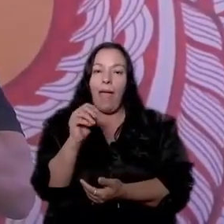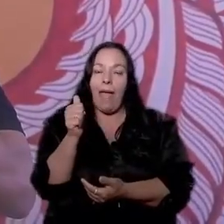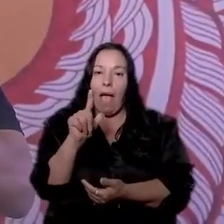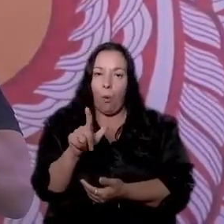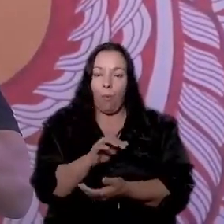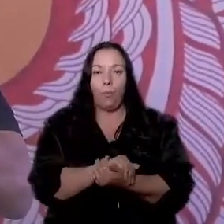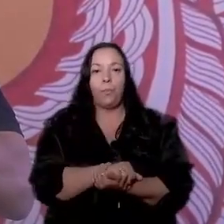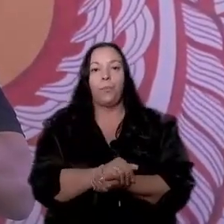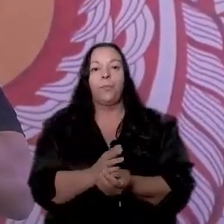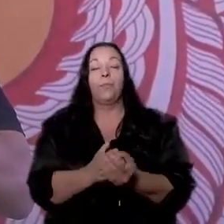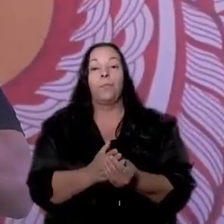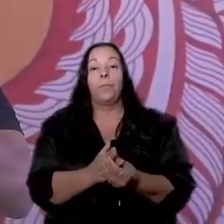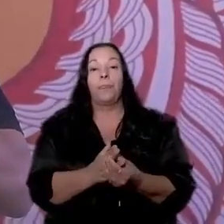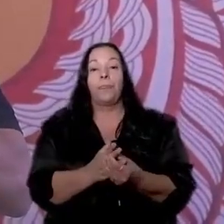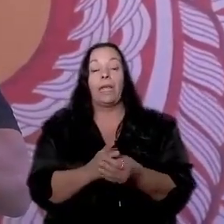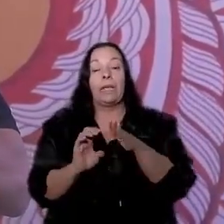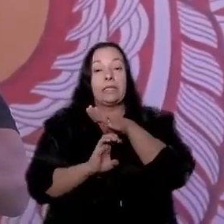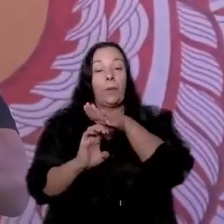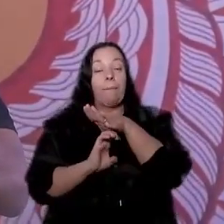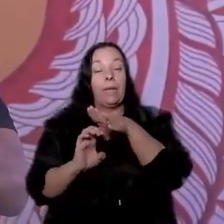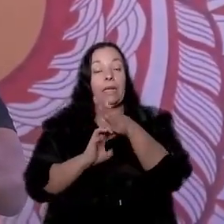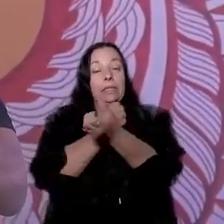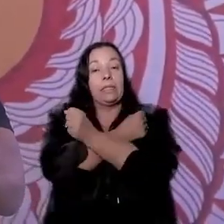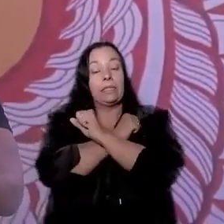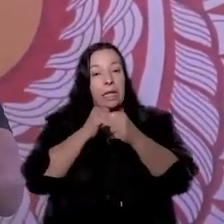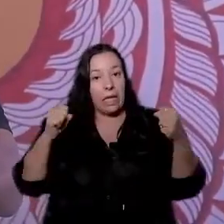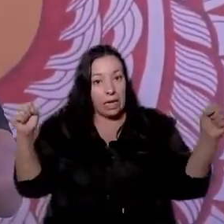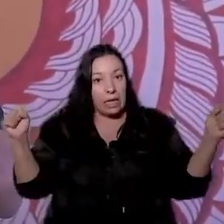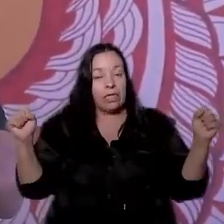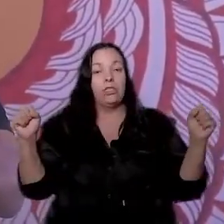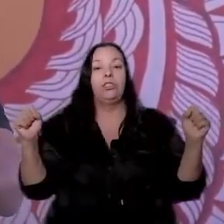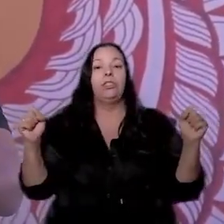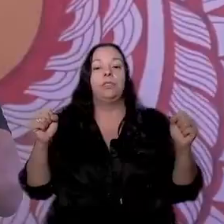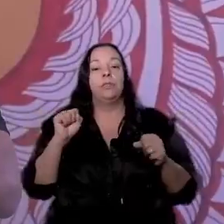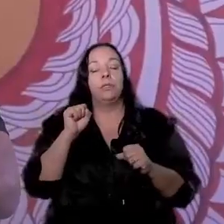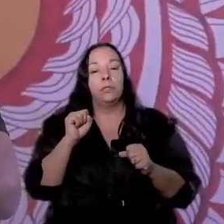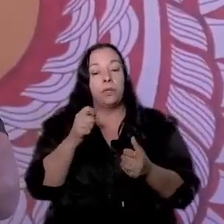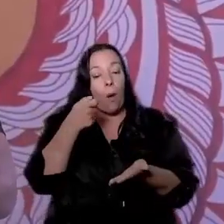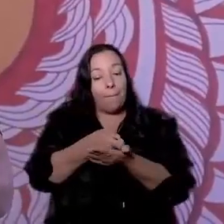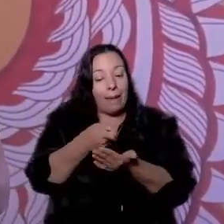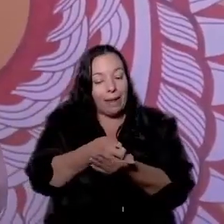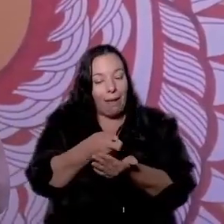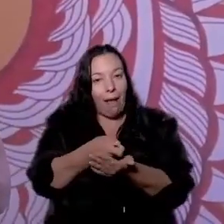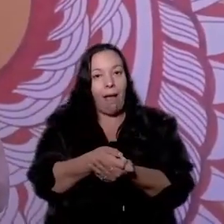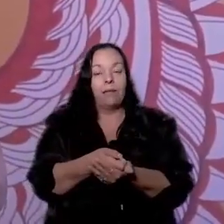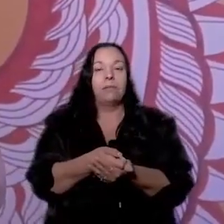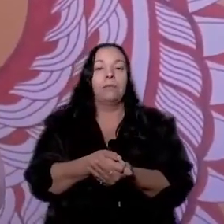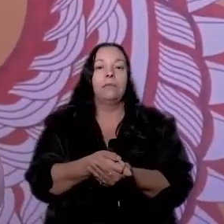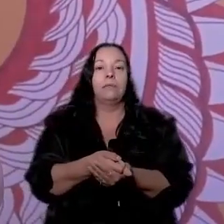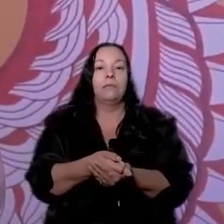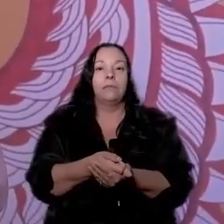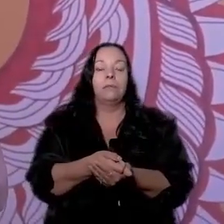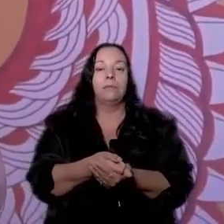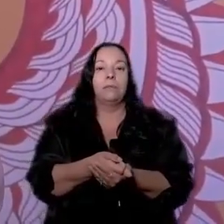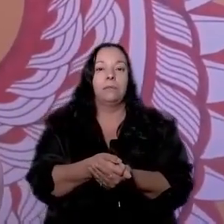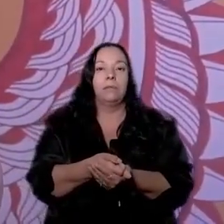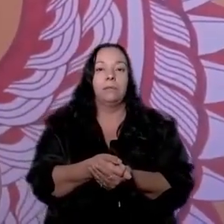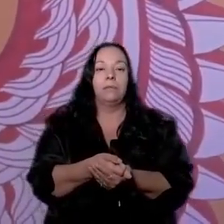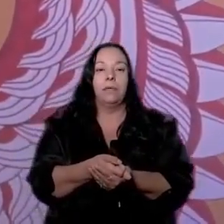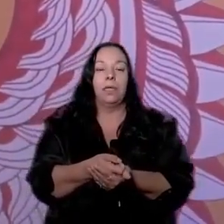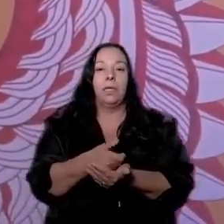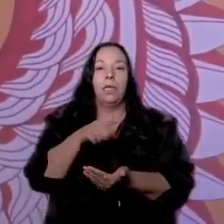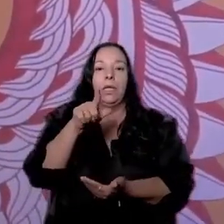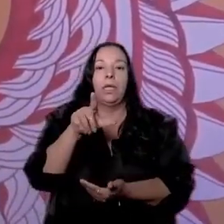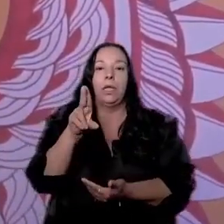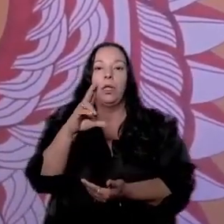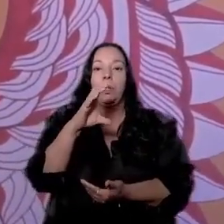gente não vai falar disso aqui, mas são empresas grandes que são obrigadas a optar pelo sistema de tributário de lucro real.